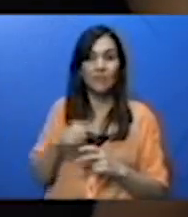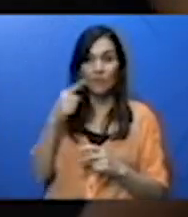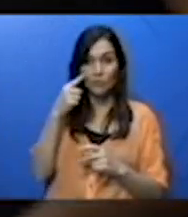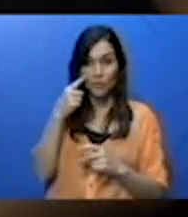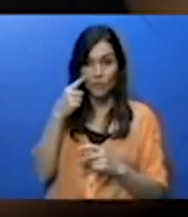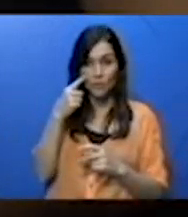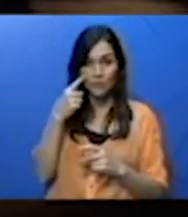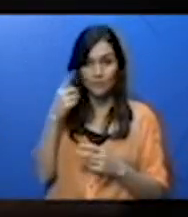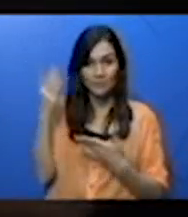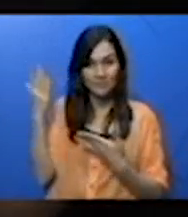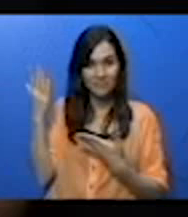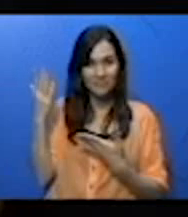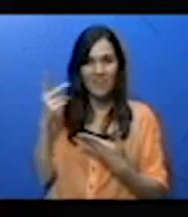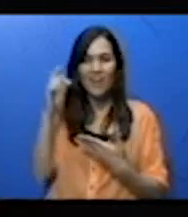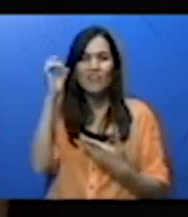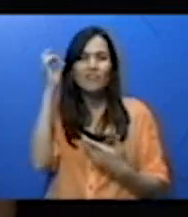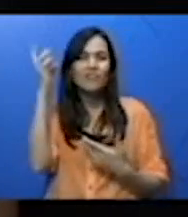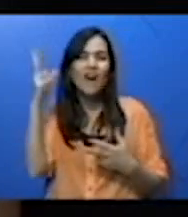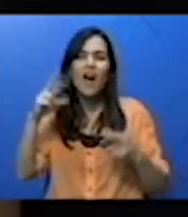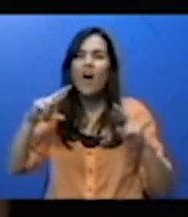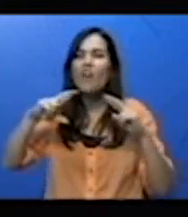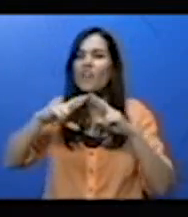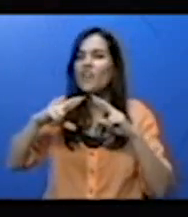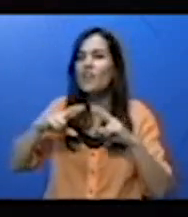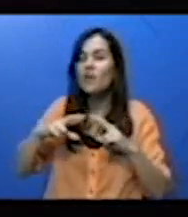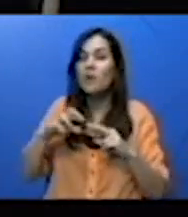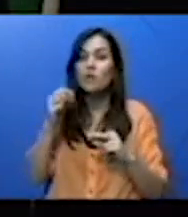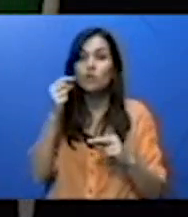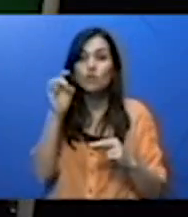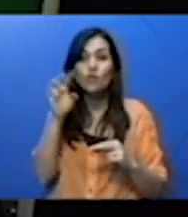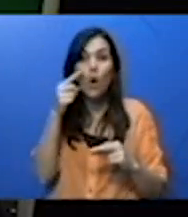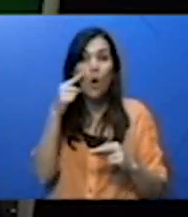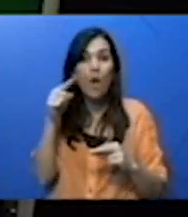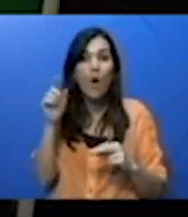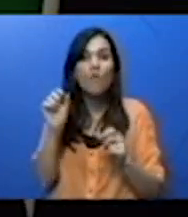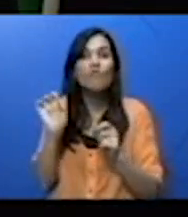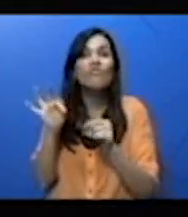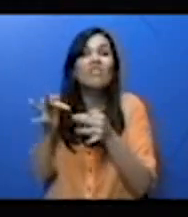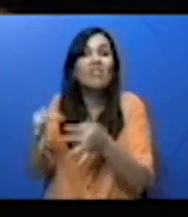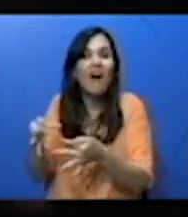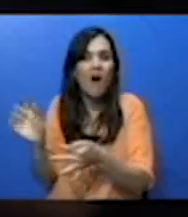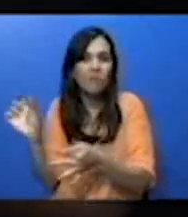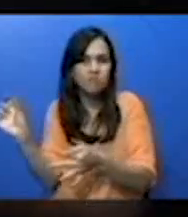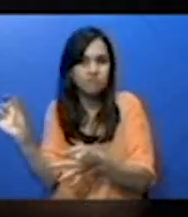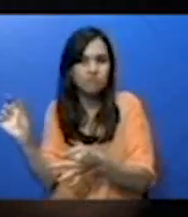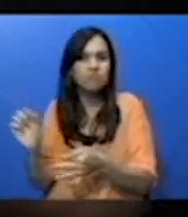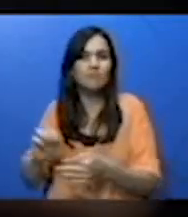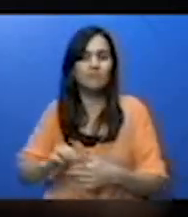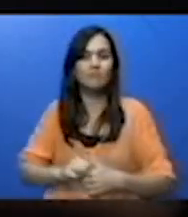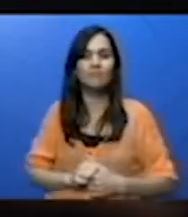Entenderam? Fácil, né? Na página 40.